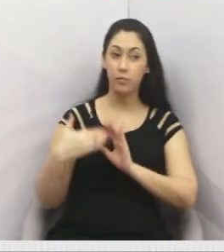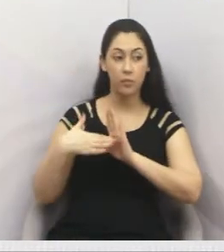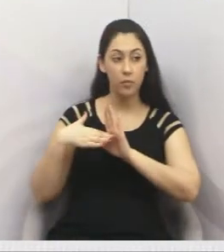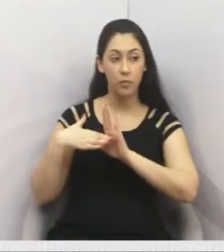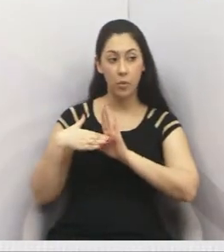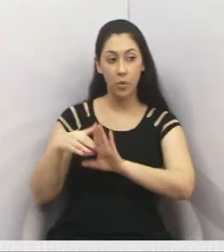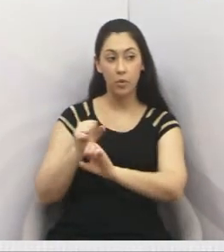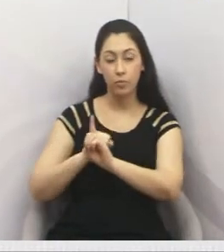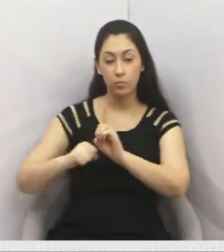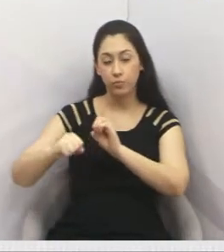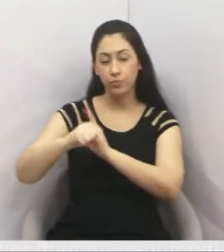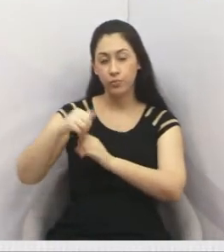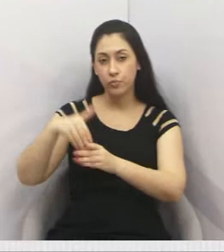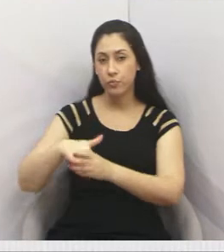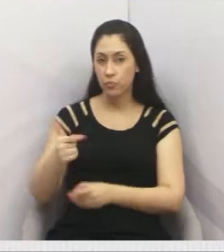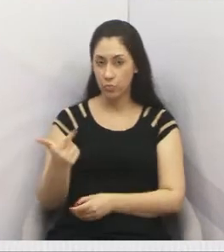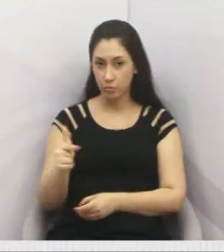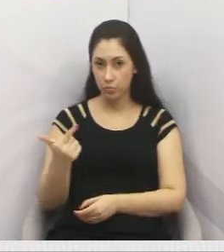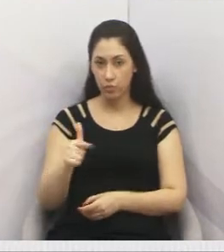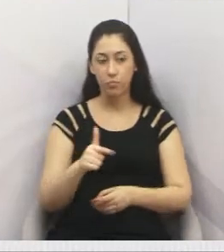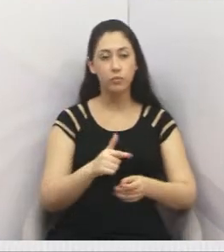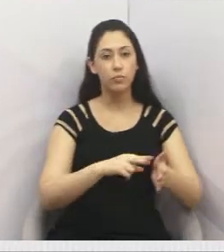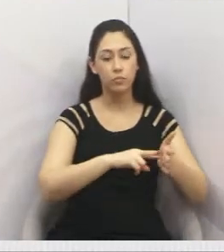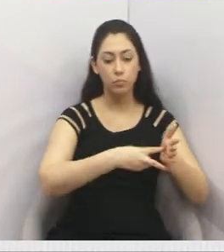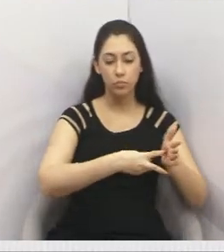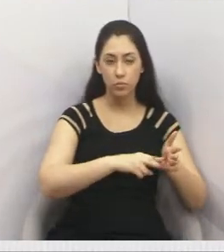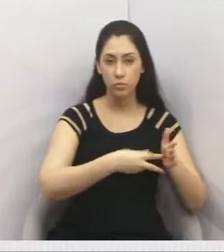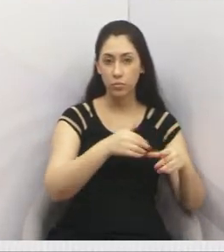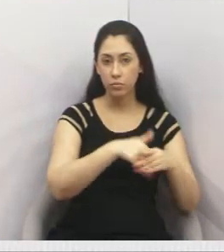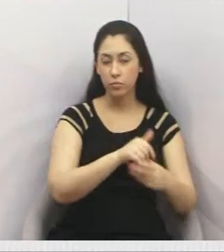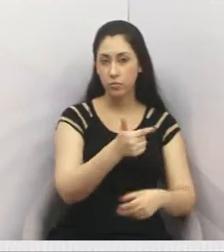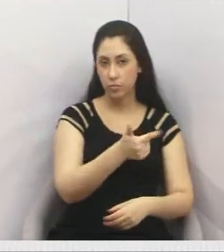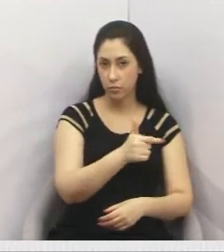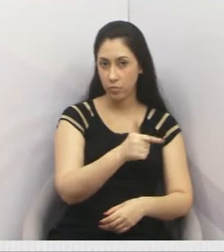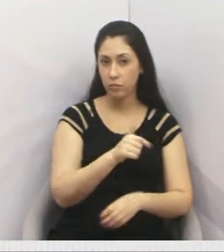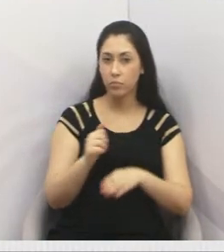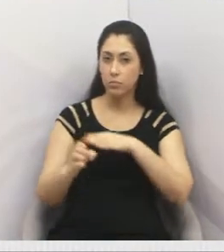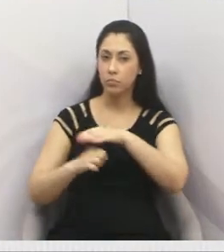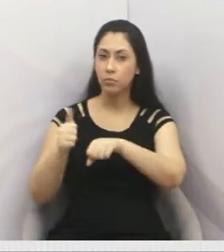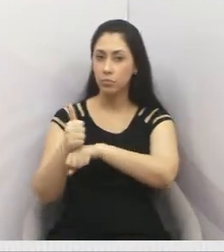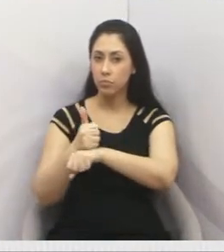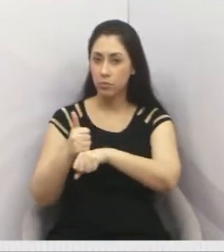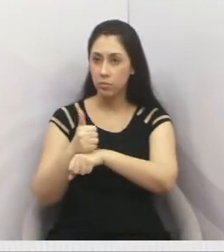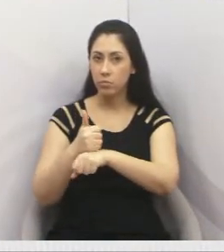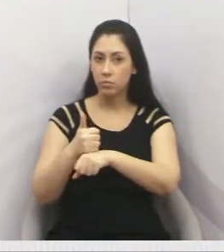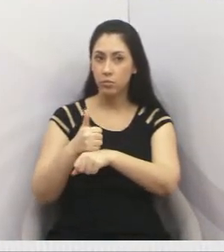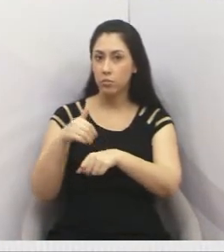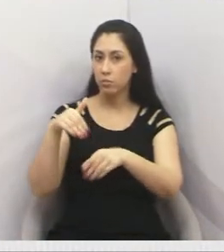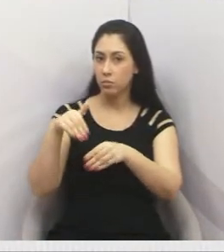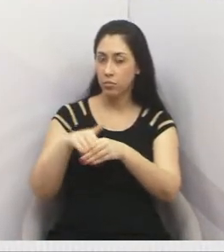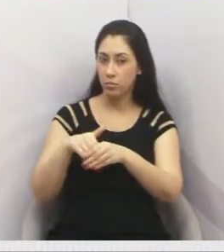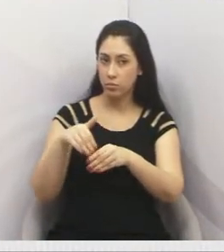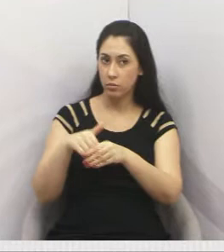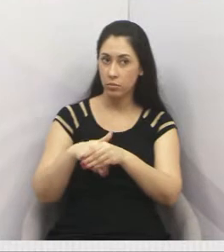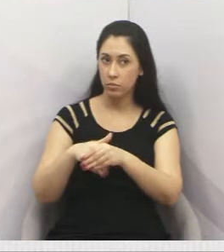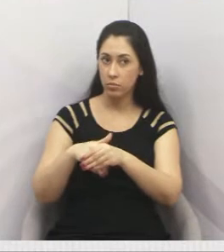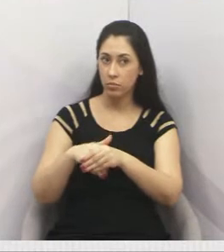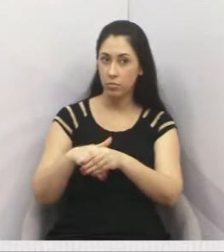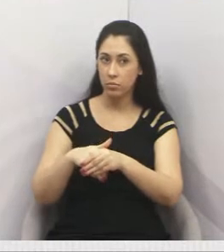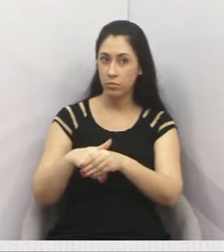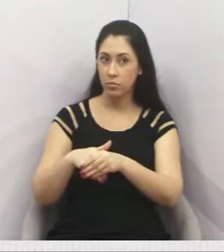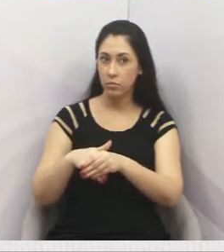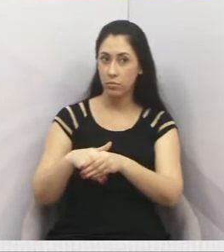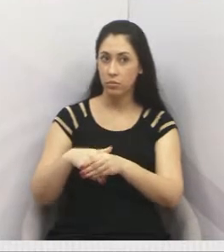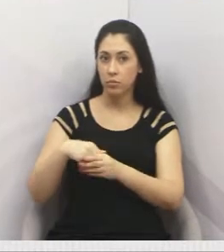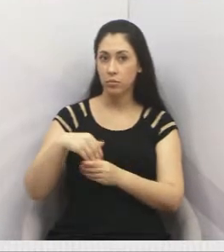Movimentos populares em branco, entidade de classe sindical em branco, empresas ou entidades profissionais, Associação Comercial e Industrial de